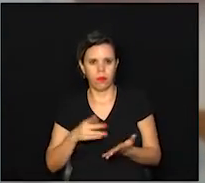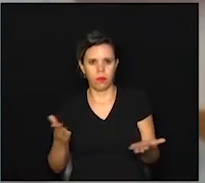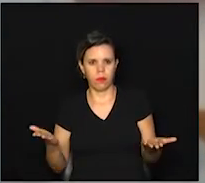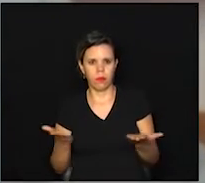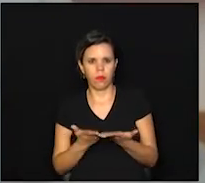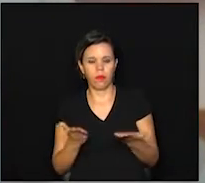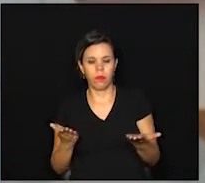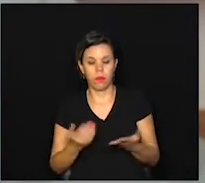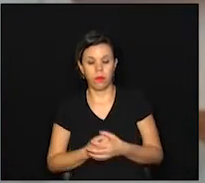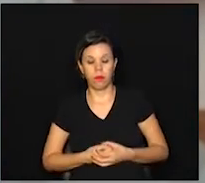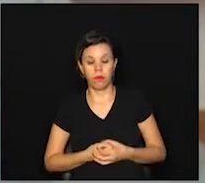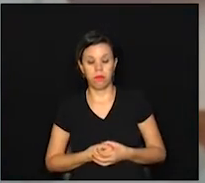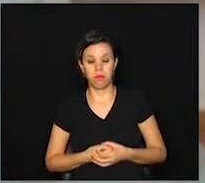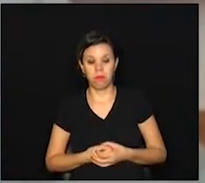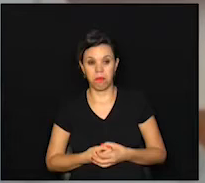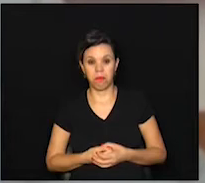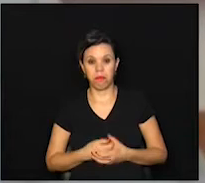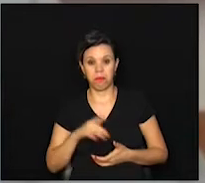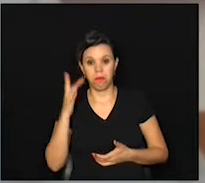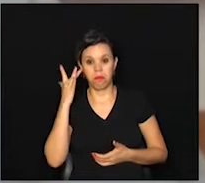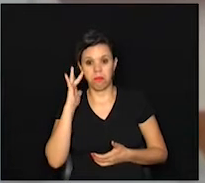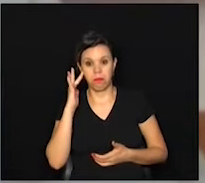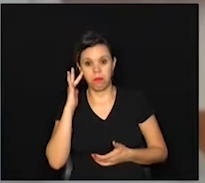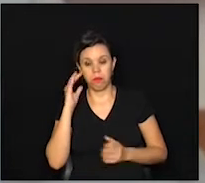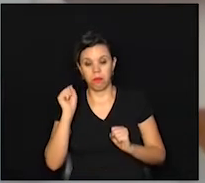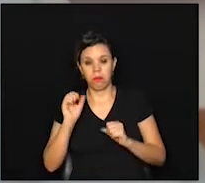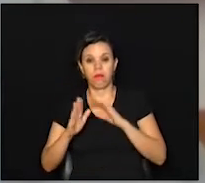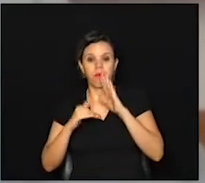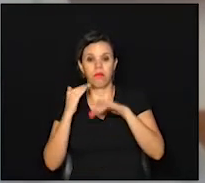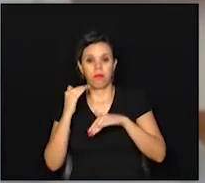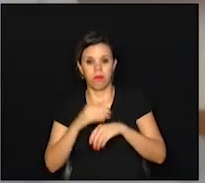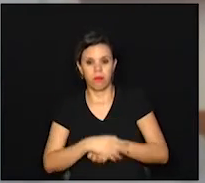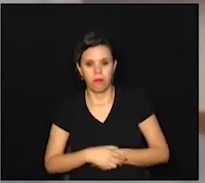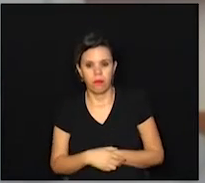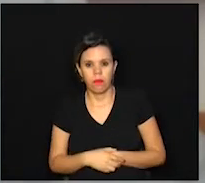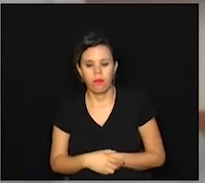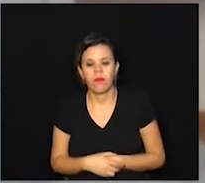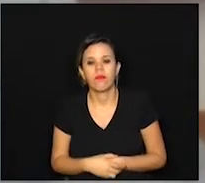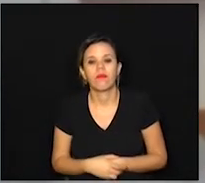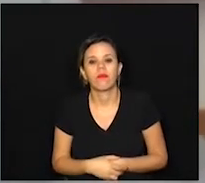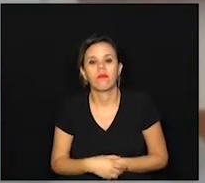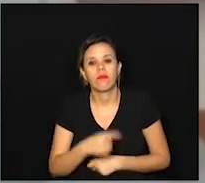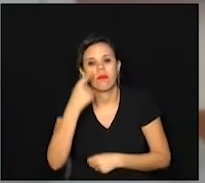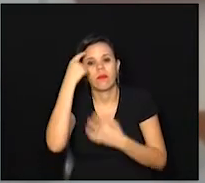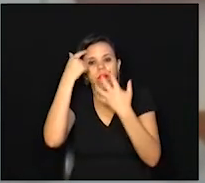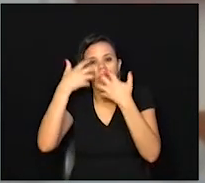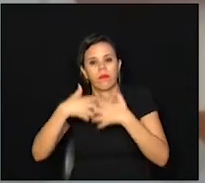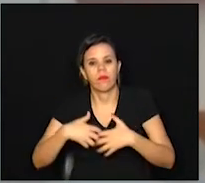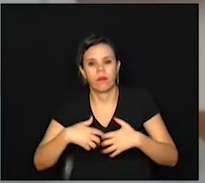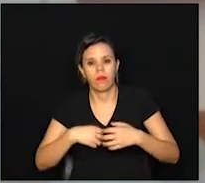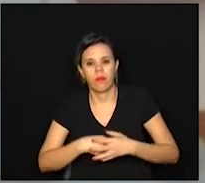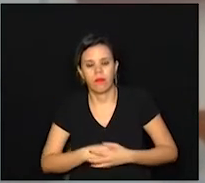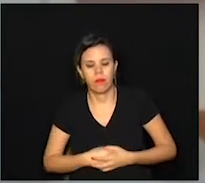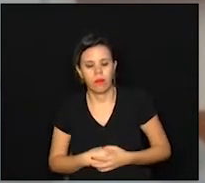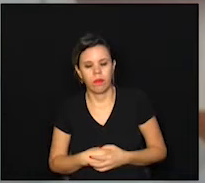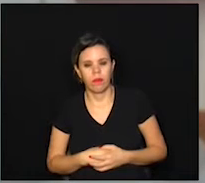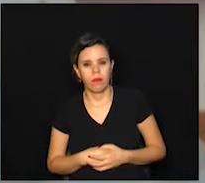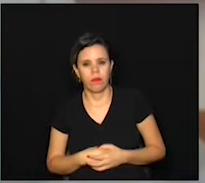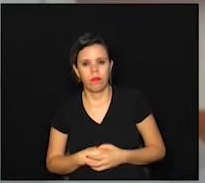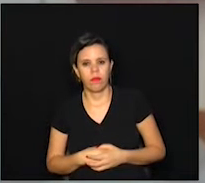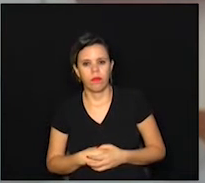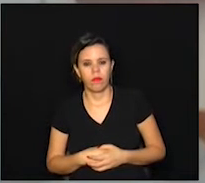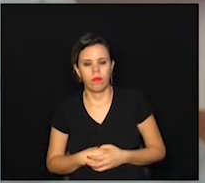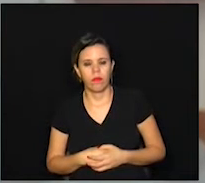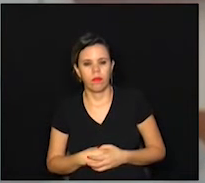cristãos. Então, eu acho que a gente pode avançar bastante. O que eu penso, Paola, eu acho que a